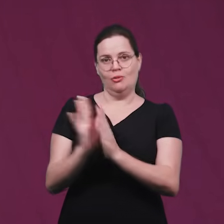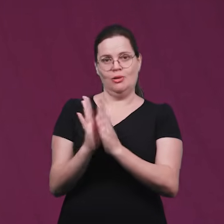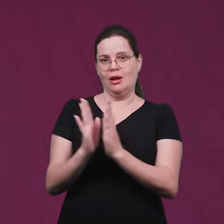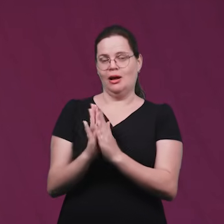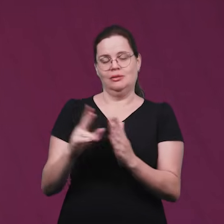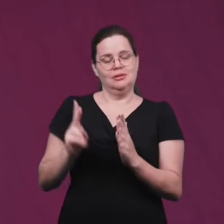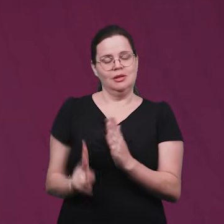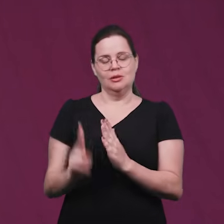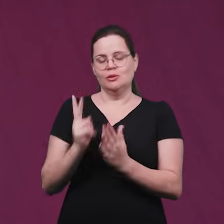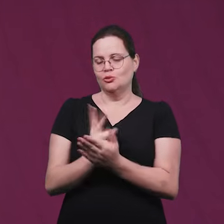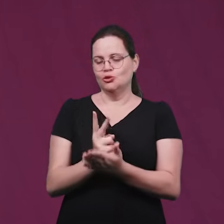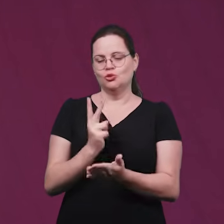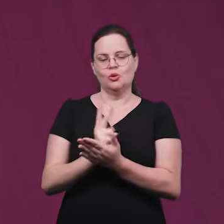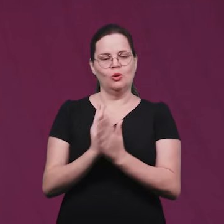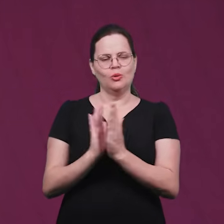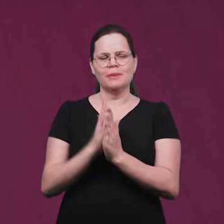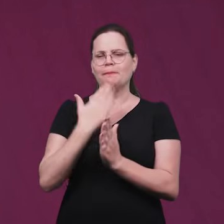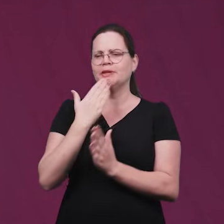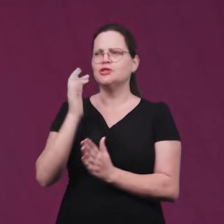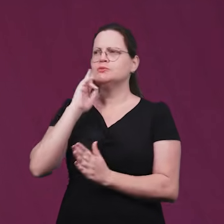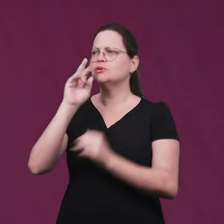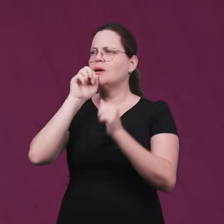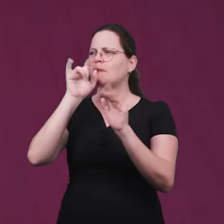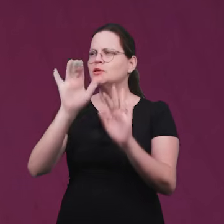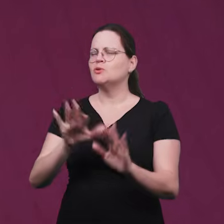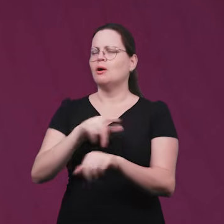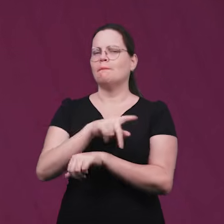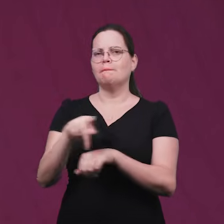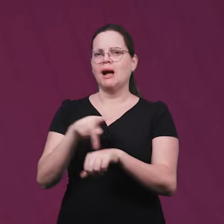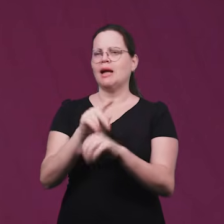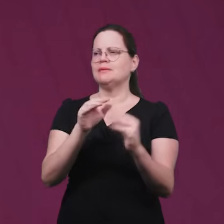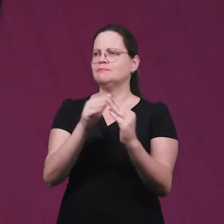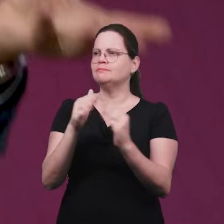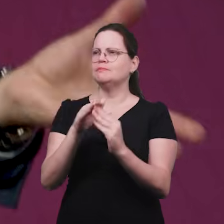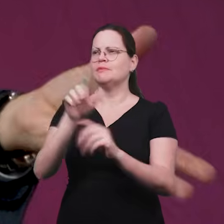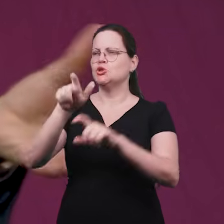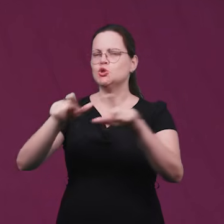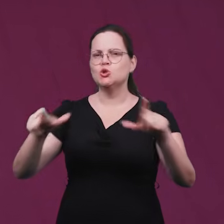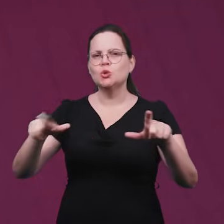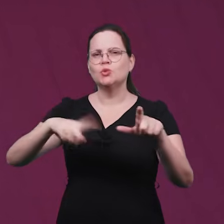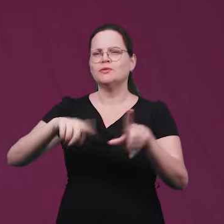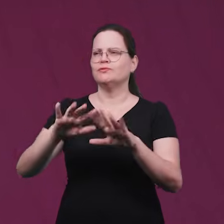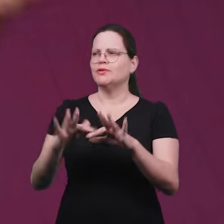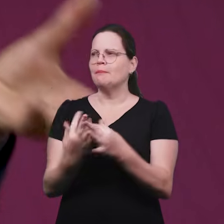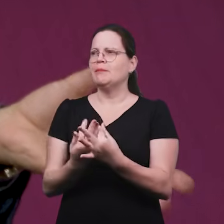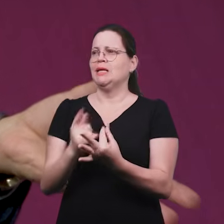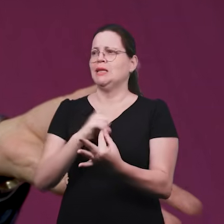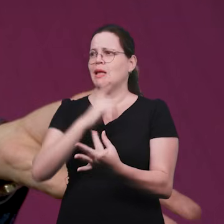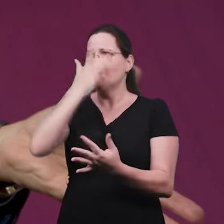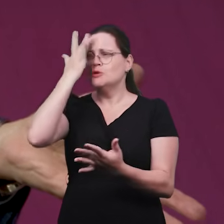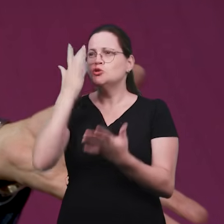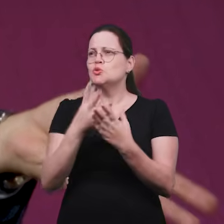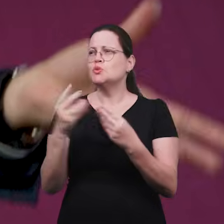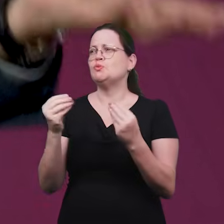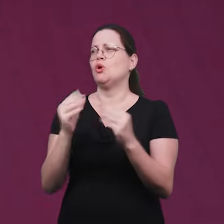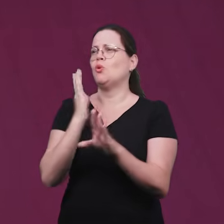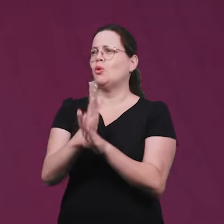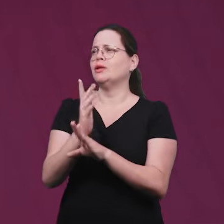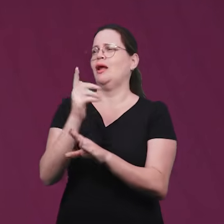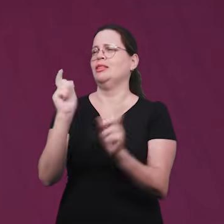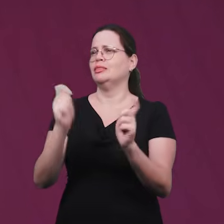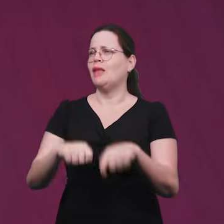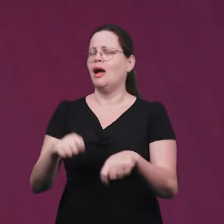Continuar a orar, a interceder para aquele país, pelos moradores de lá, pelas famílias afetadas,